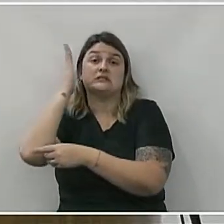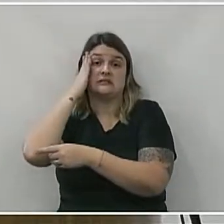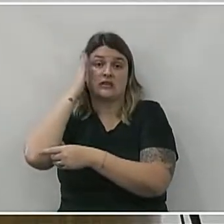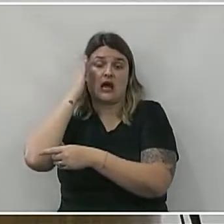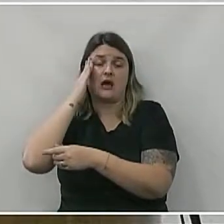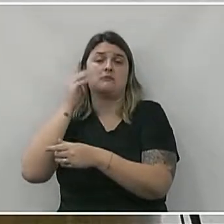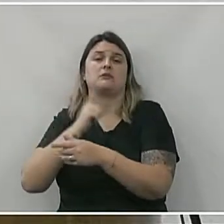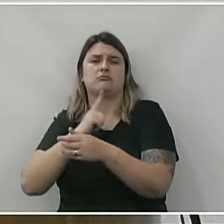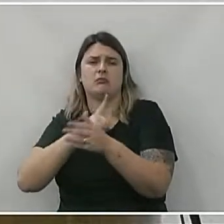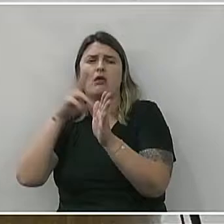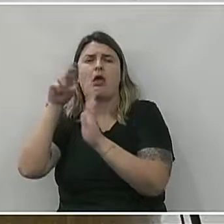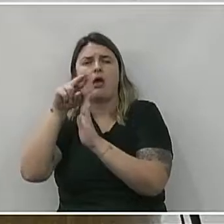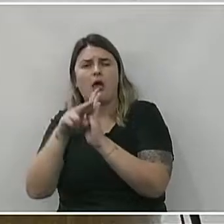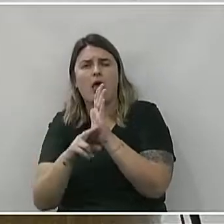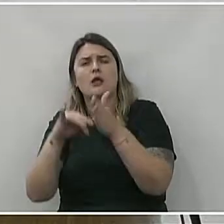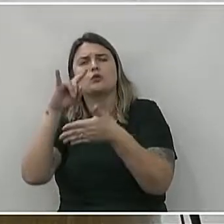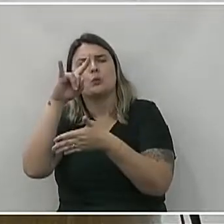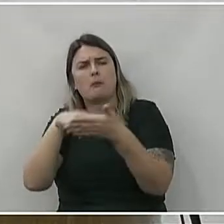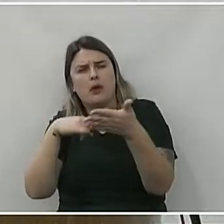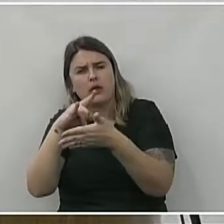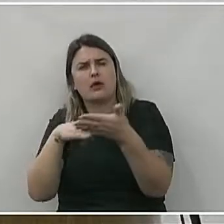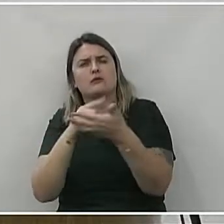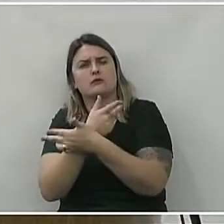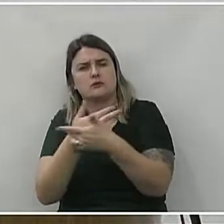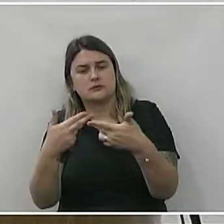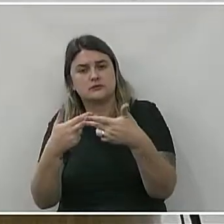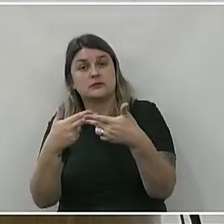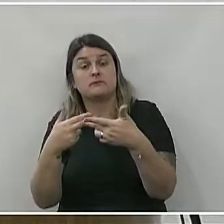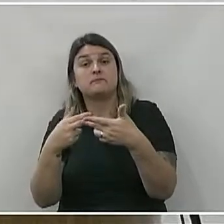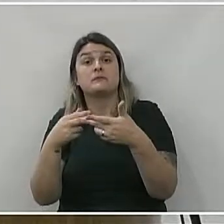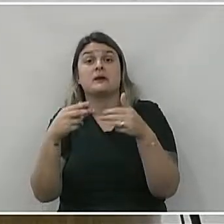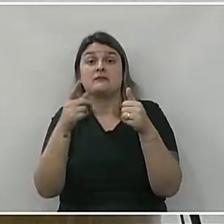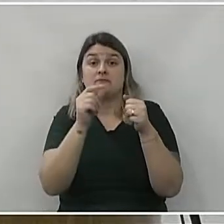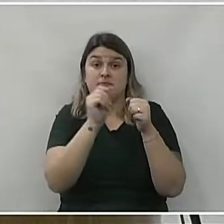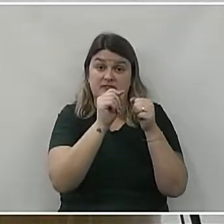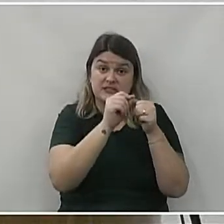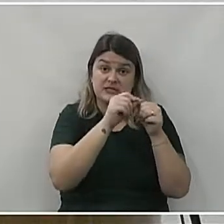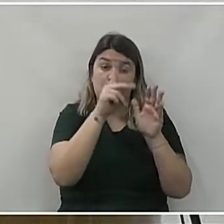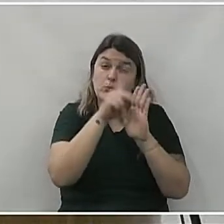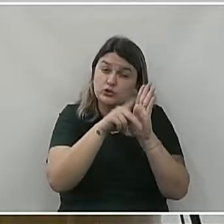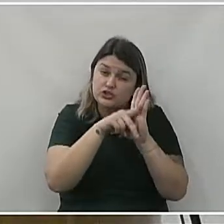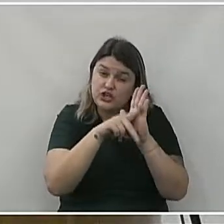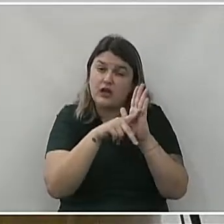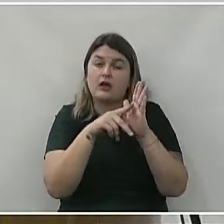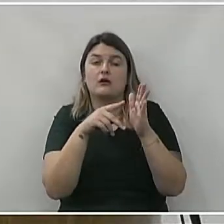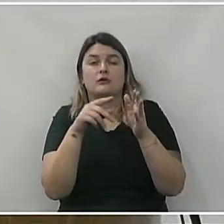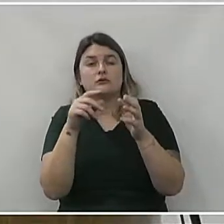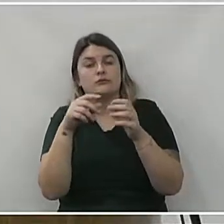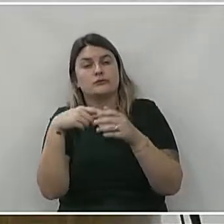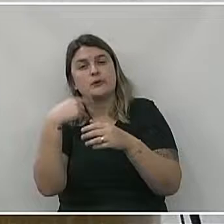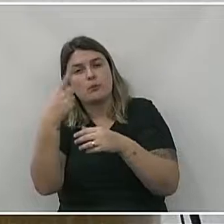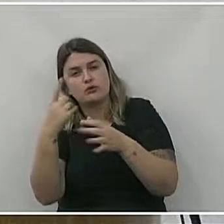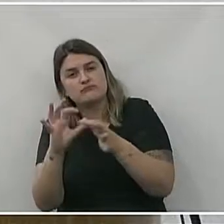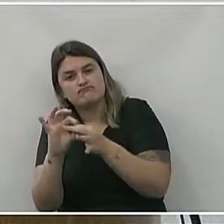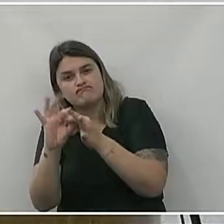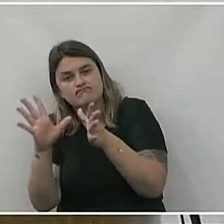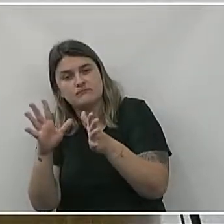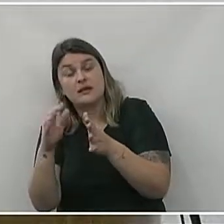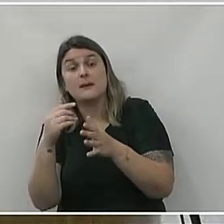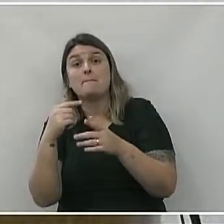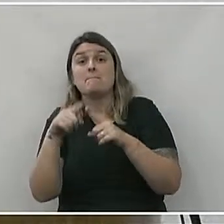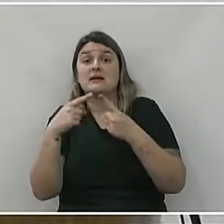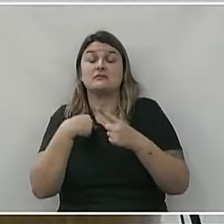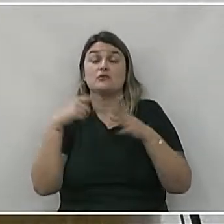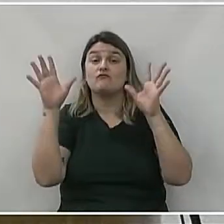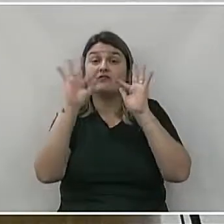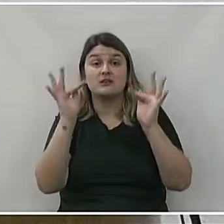parte burocrática necessária para que isso aconteça, desde projetos e liberação, entre outras situações. Fico feliz em